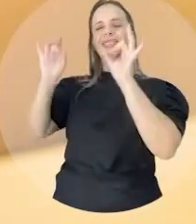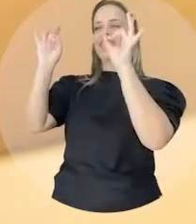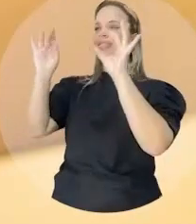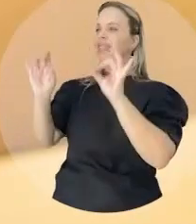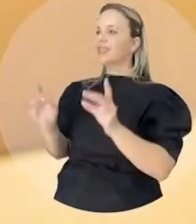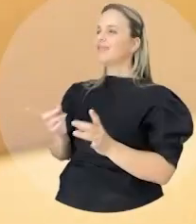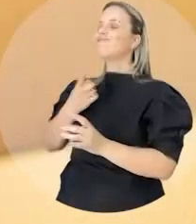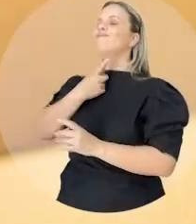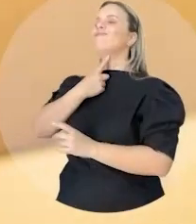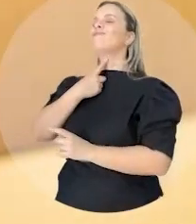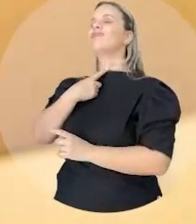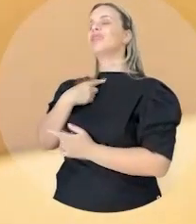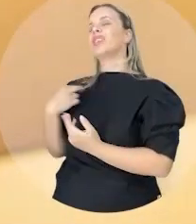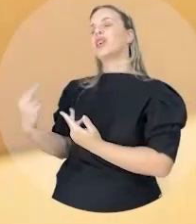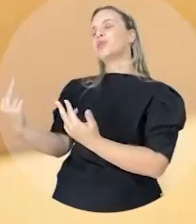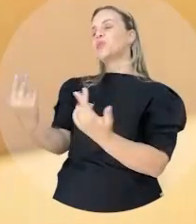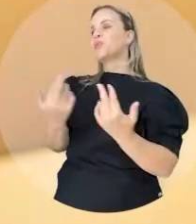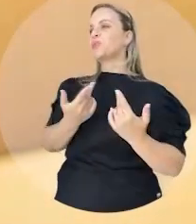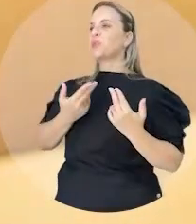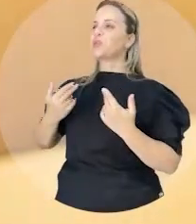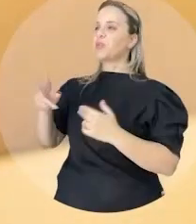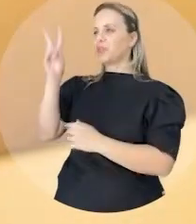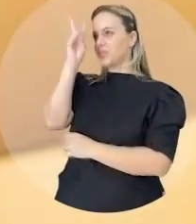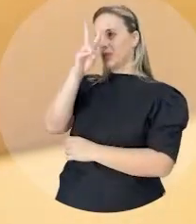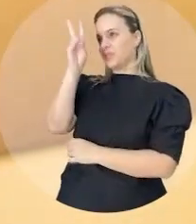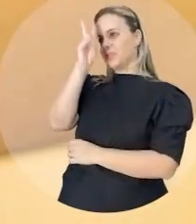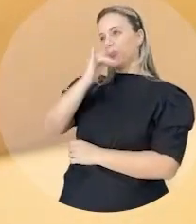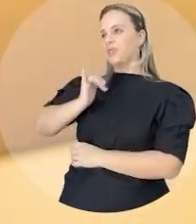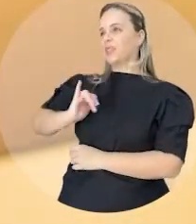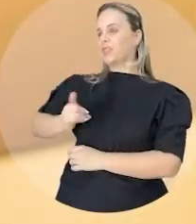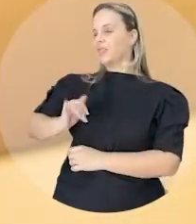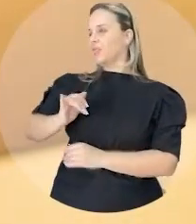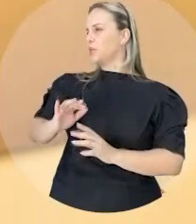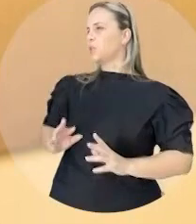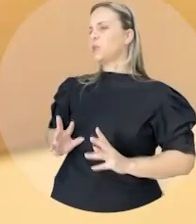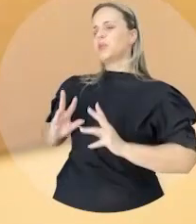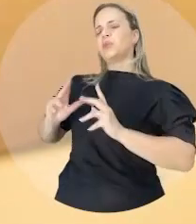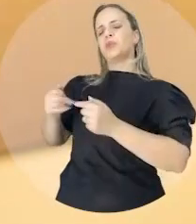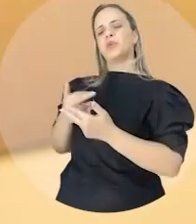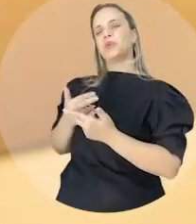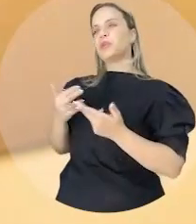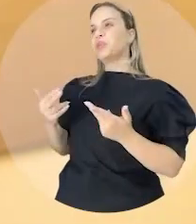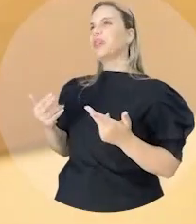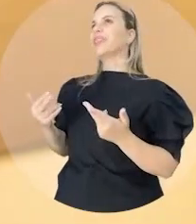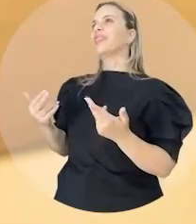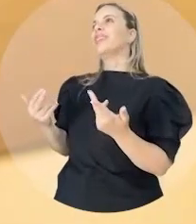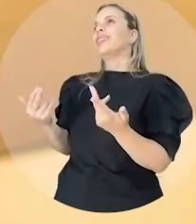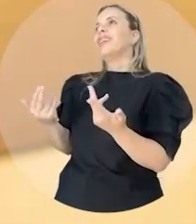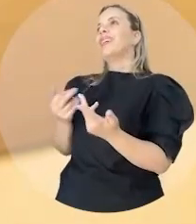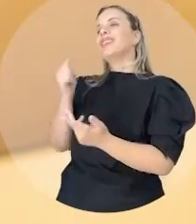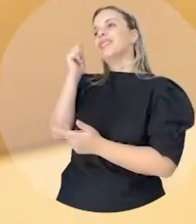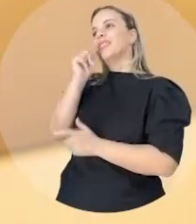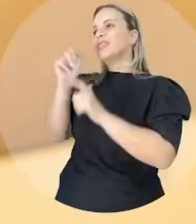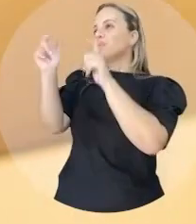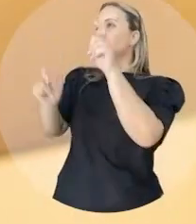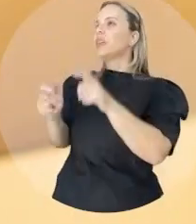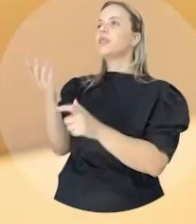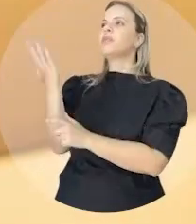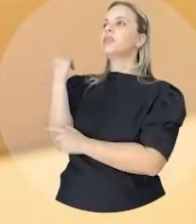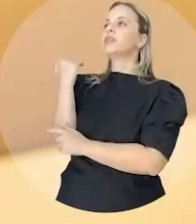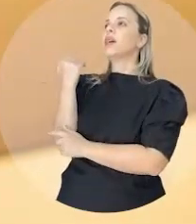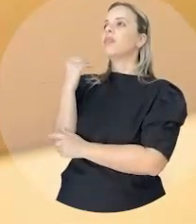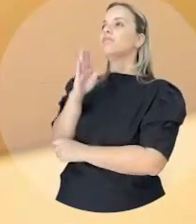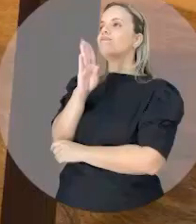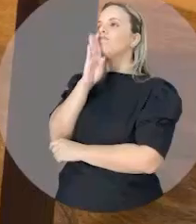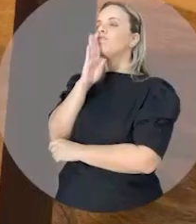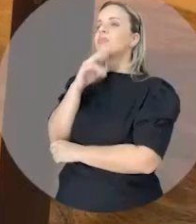especialmente esse desejo de narrar, de contar tudo o que as mulheres não puderam contar